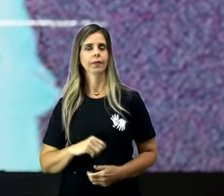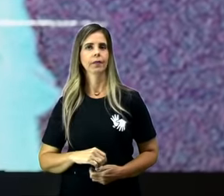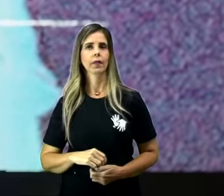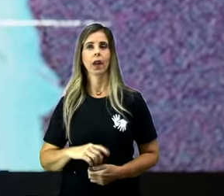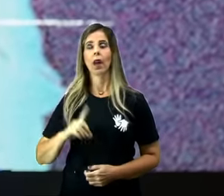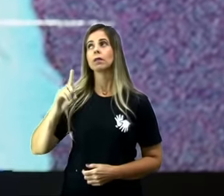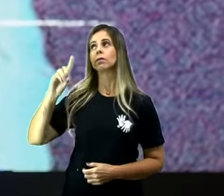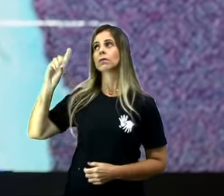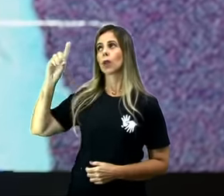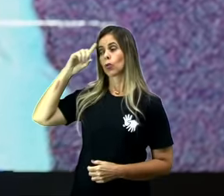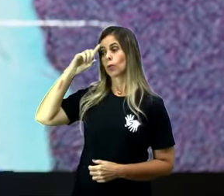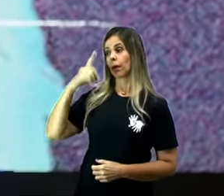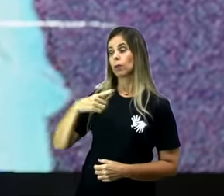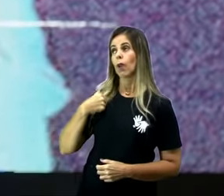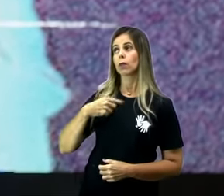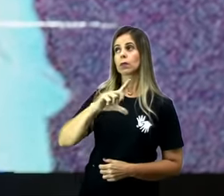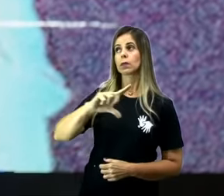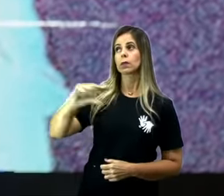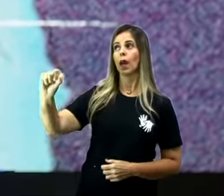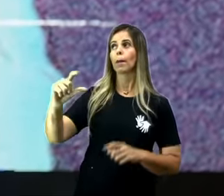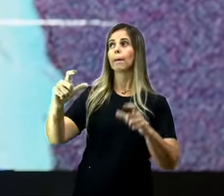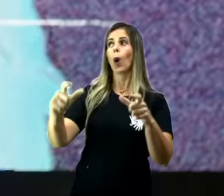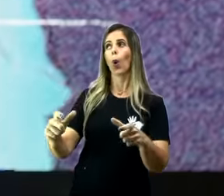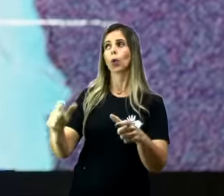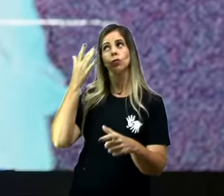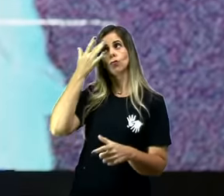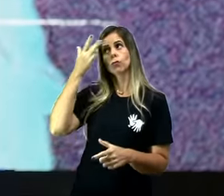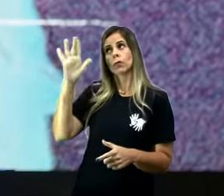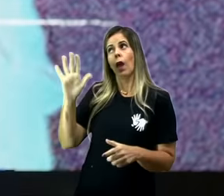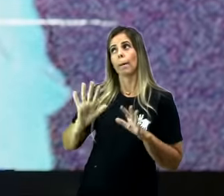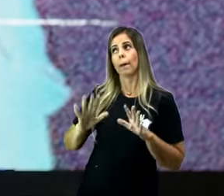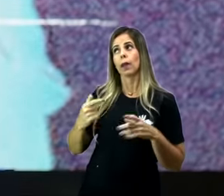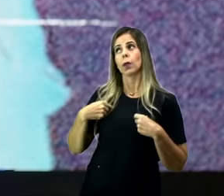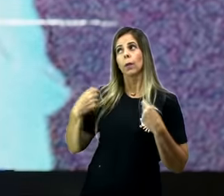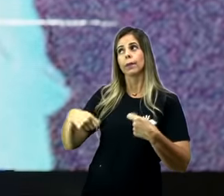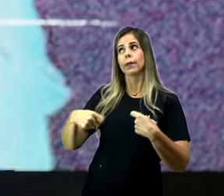Deus, pastor Deus mandou eu sair. Para onde? Não sei, sair.